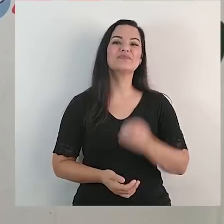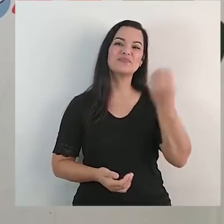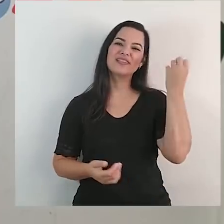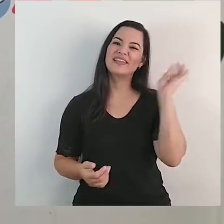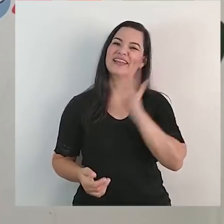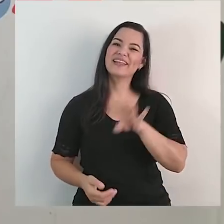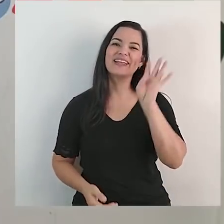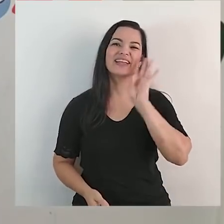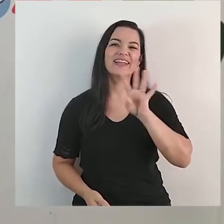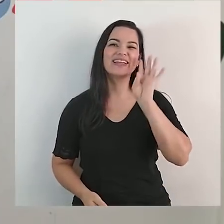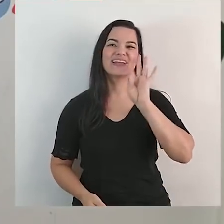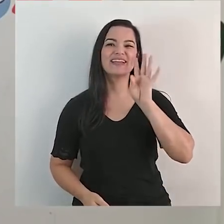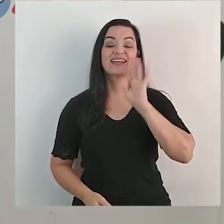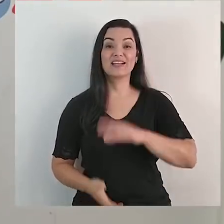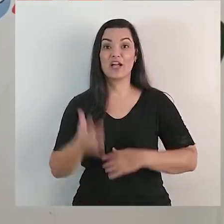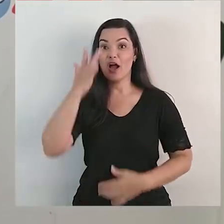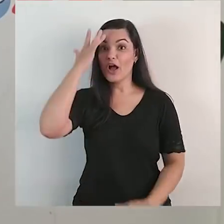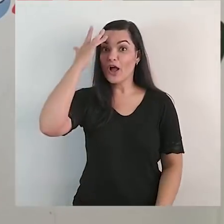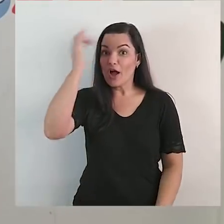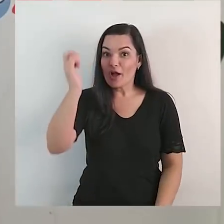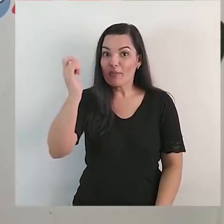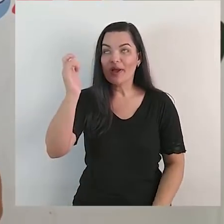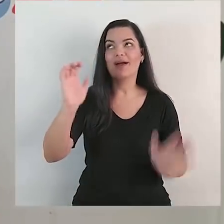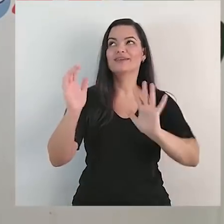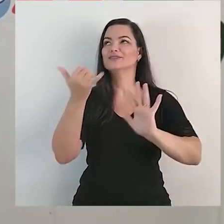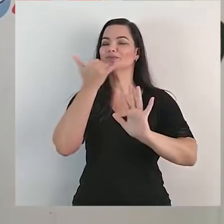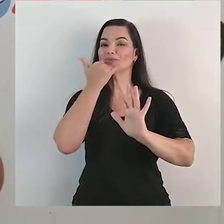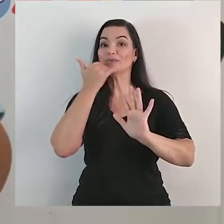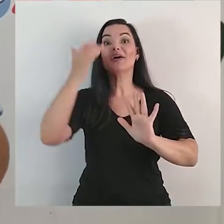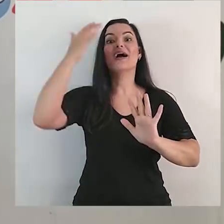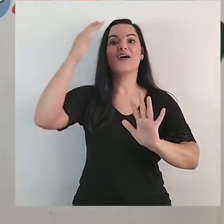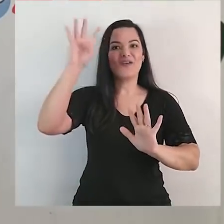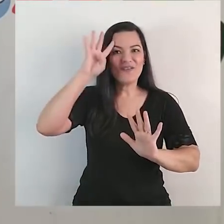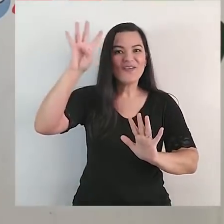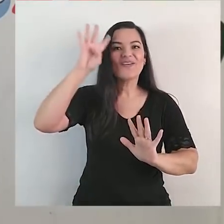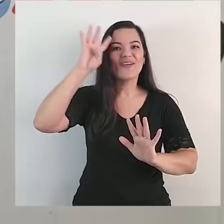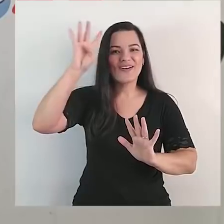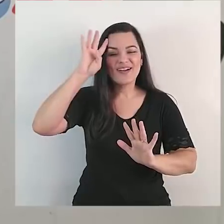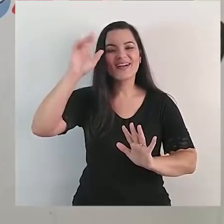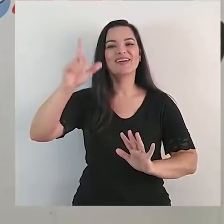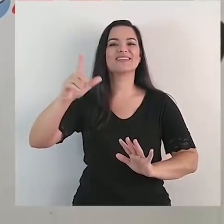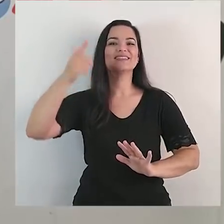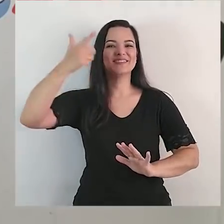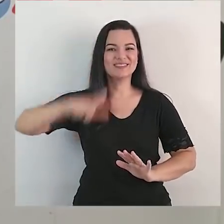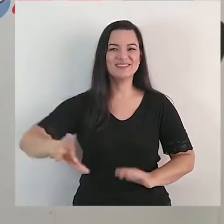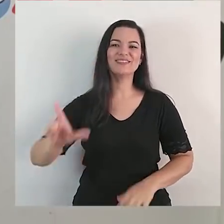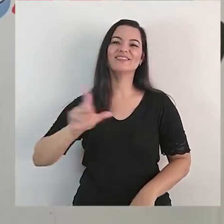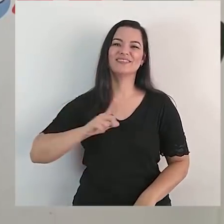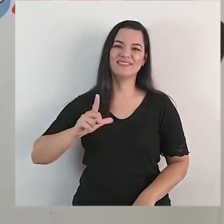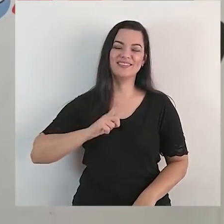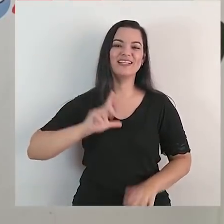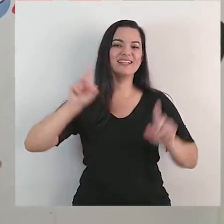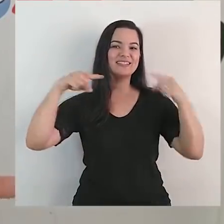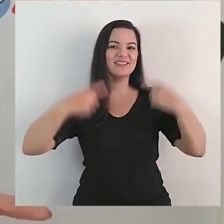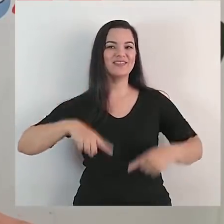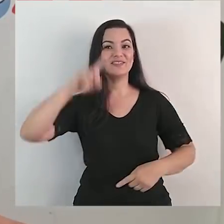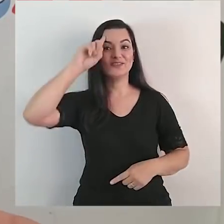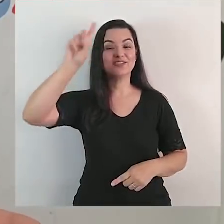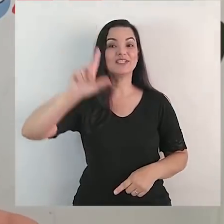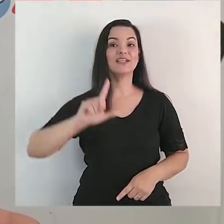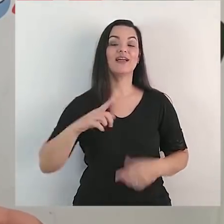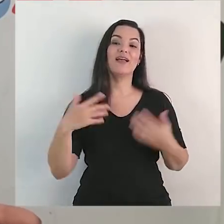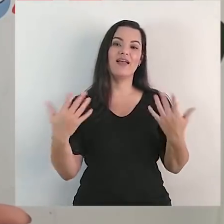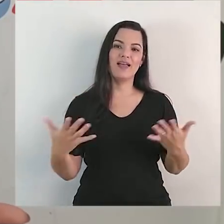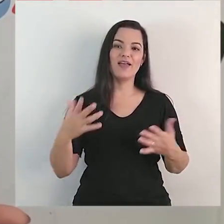Abraços. Muito legal, e amanhã não, quarta-feira tem mais, será a